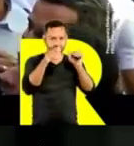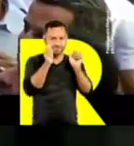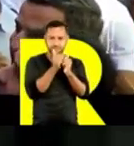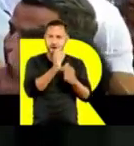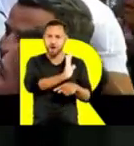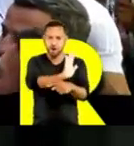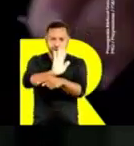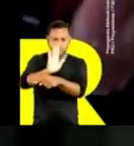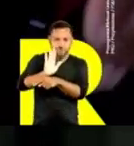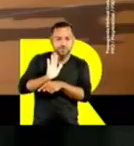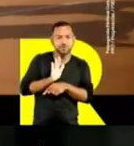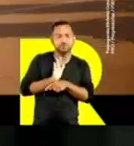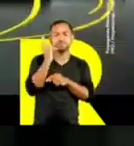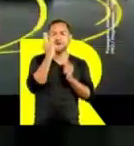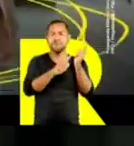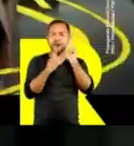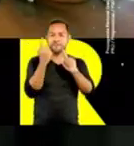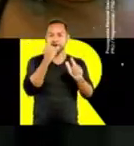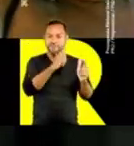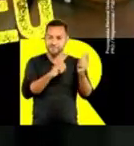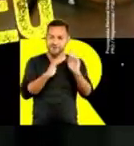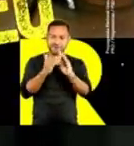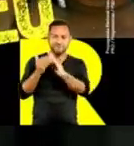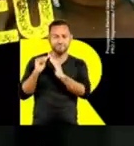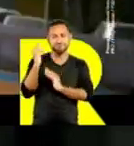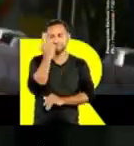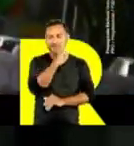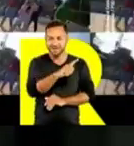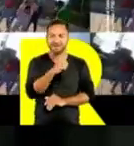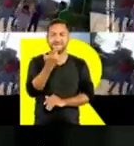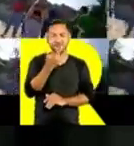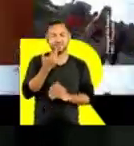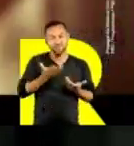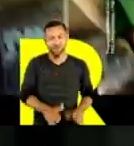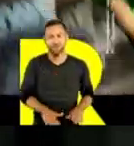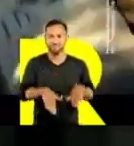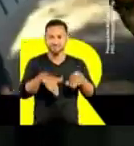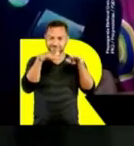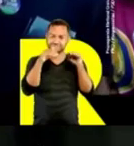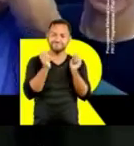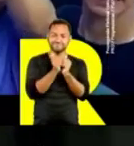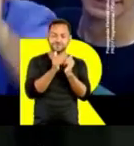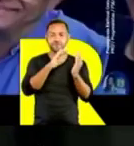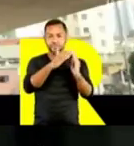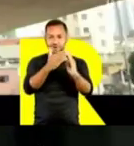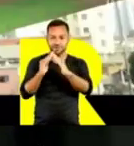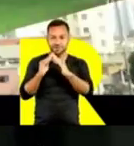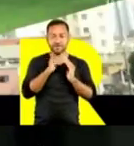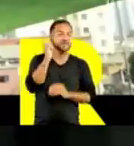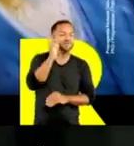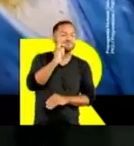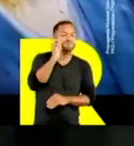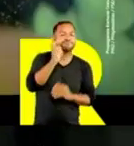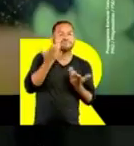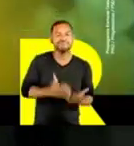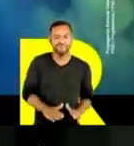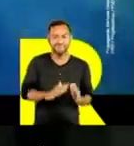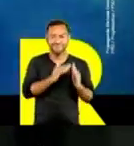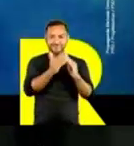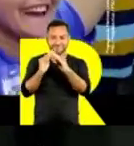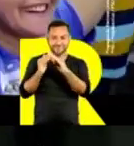seus. Levanta os braços, diz aí: a periferia venceu. Ricardo é cria da periferia. Ricardo é cria da